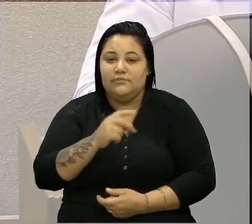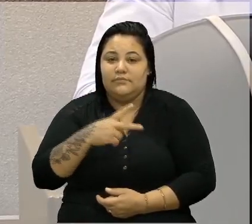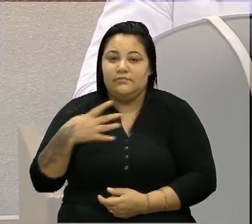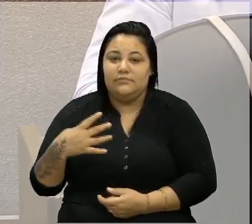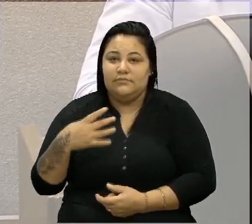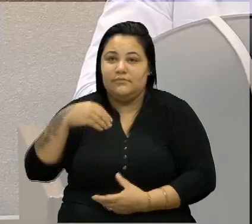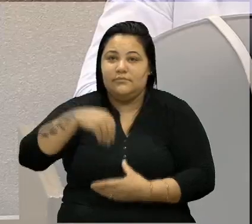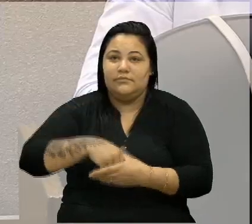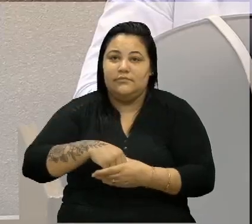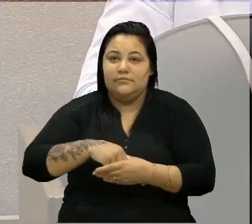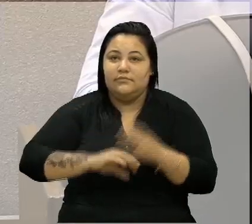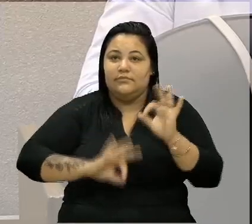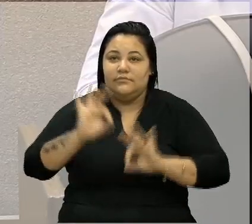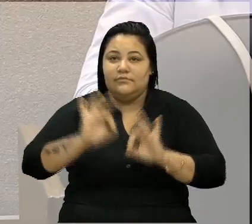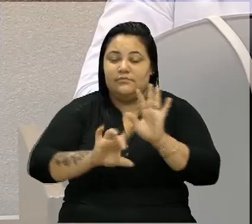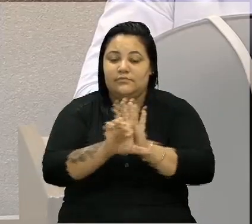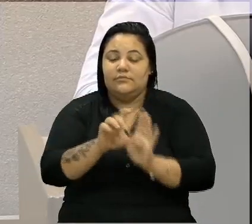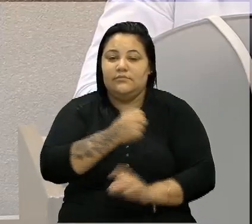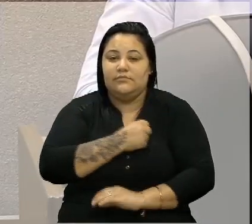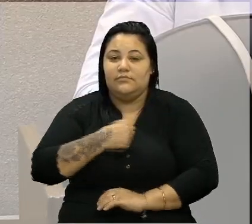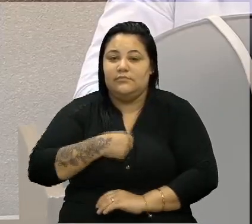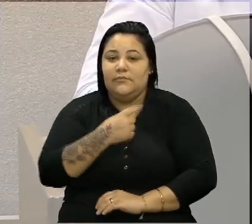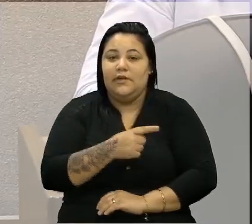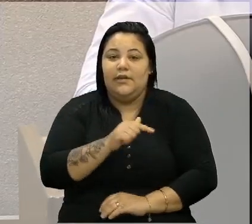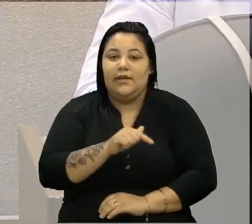215/2024, contendo o projeto de lei número